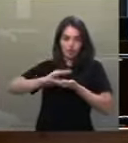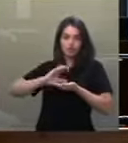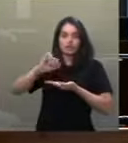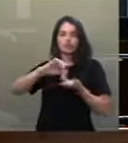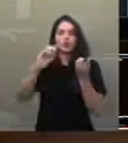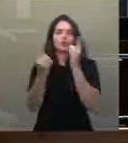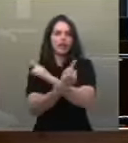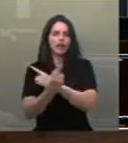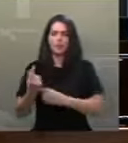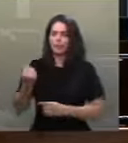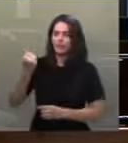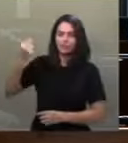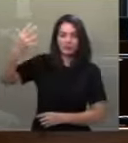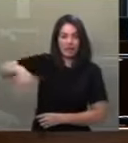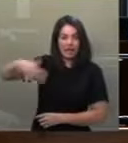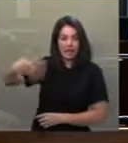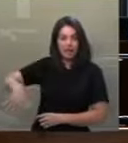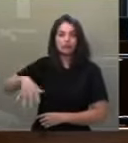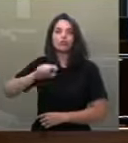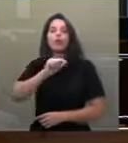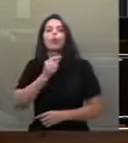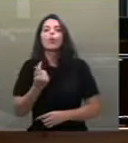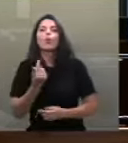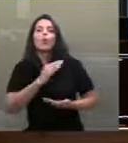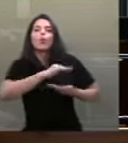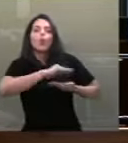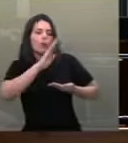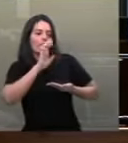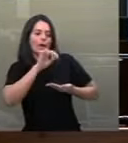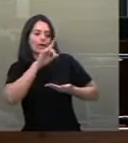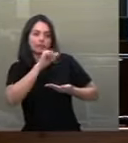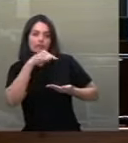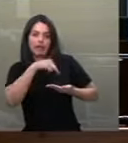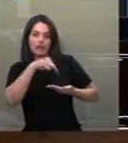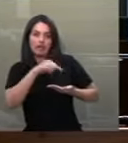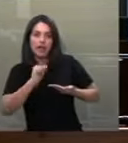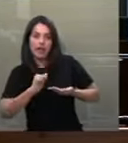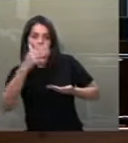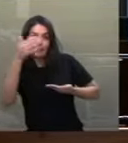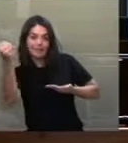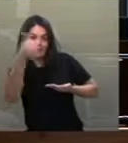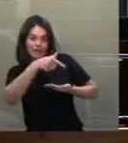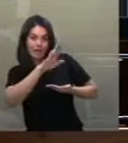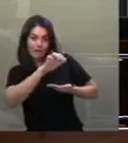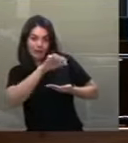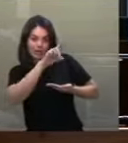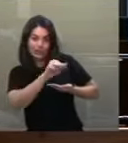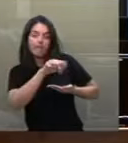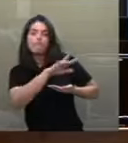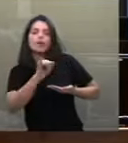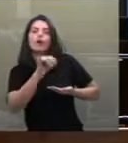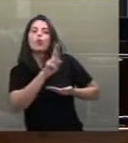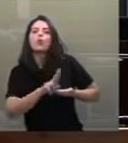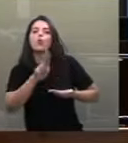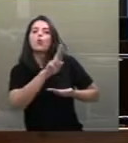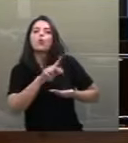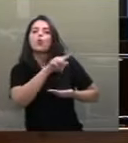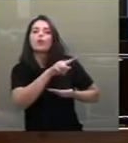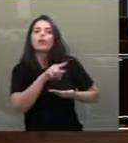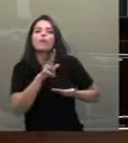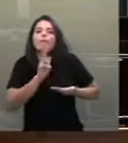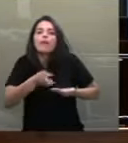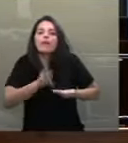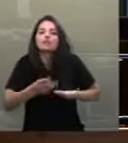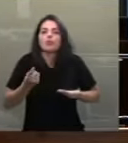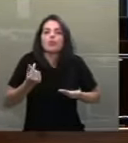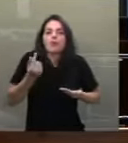os recursos se situarem acima do limite superior da banda são utilizados de forma a manter os